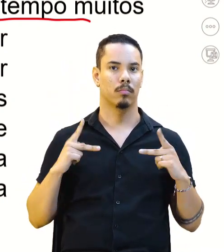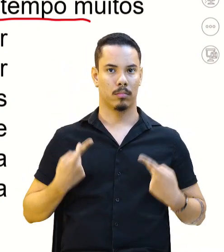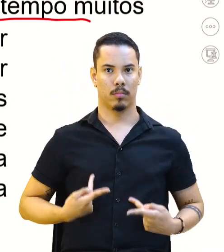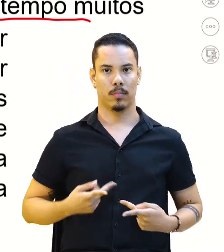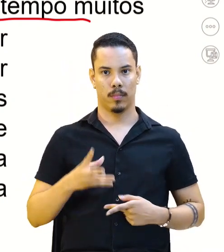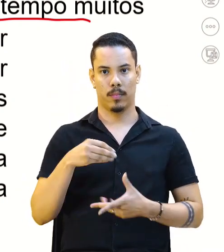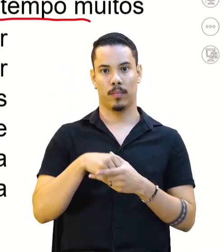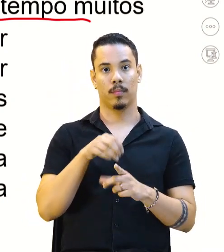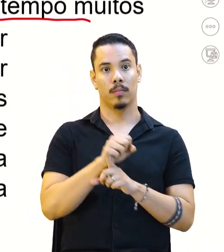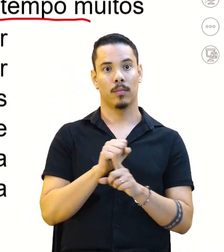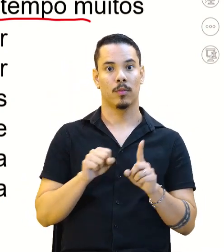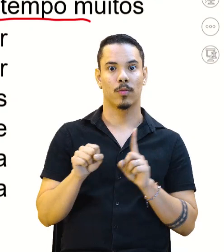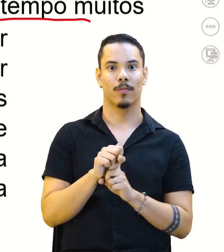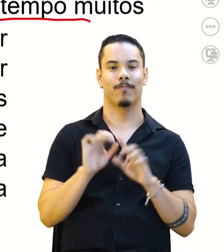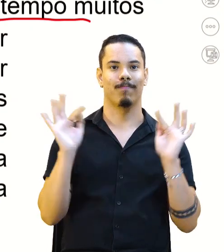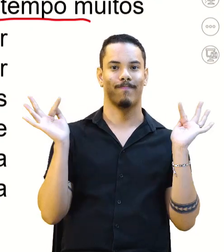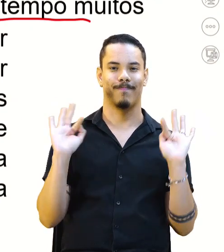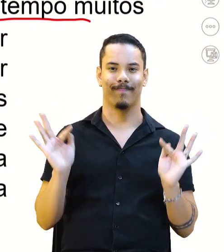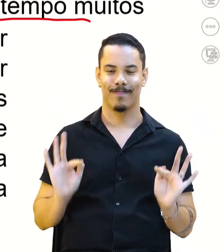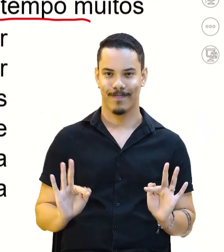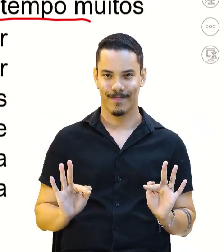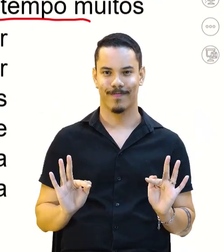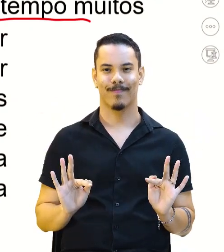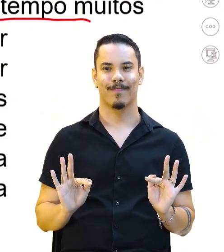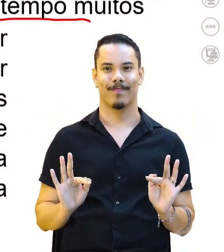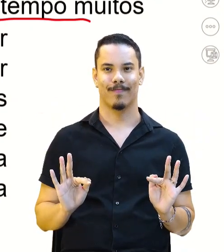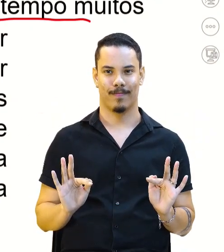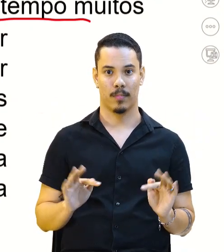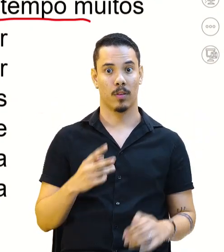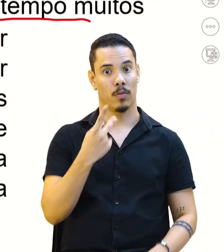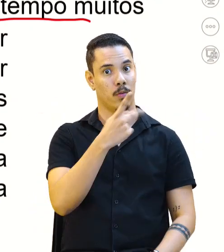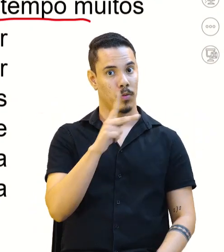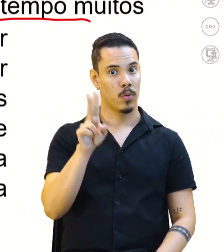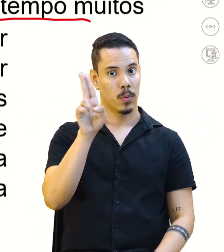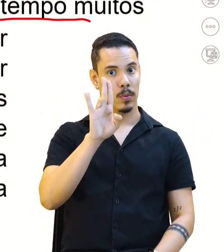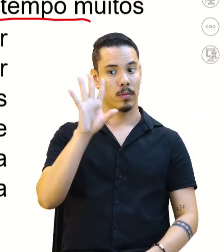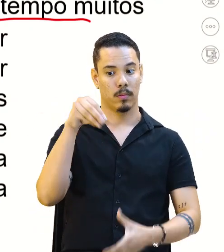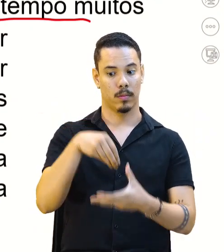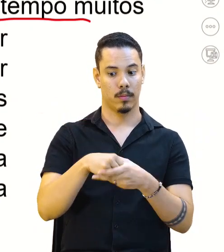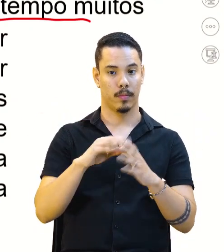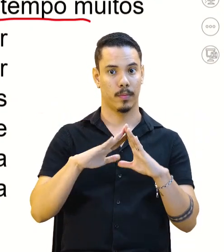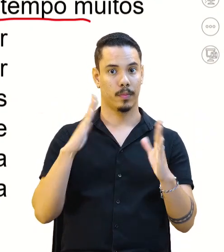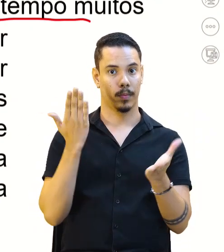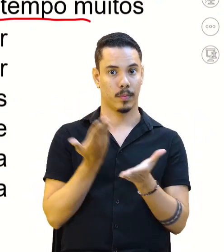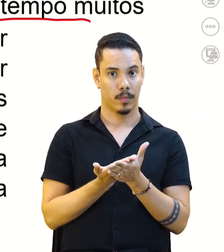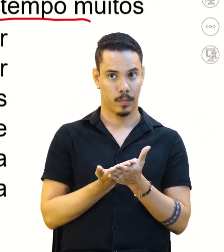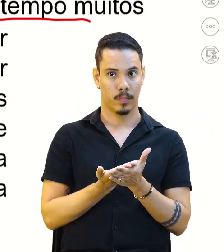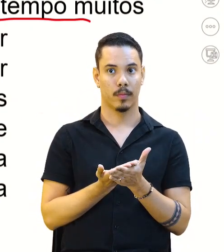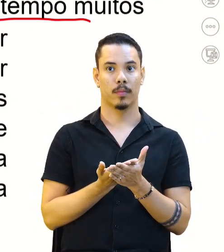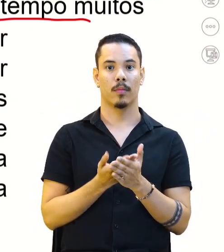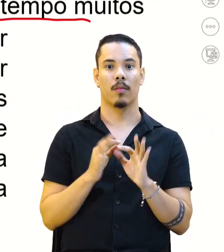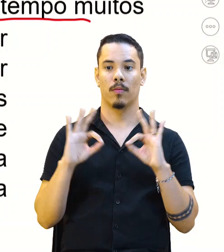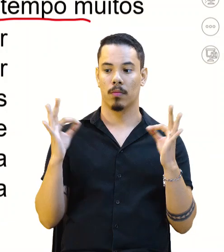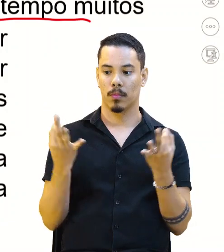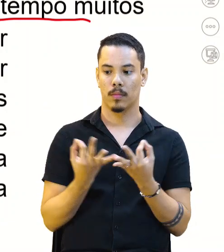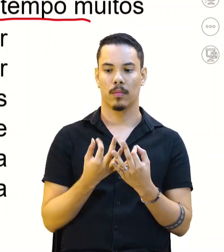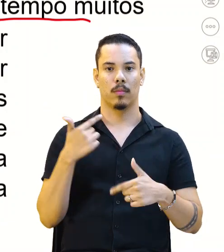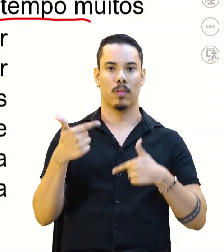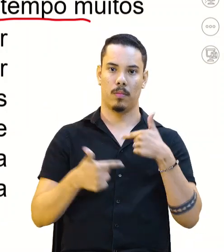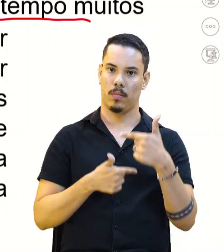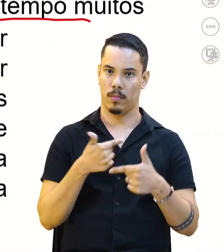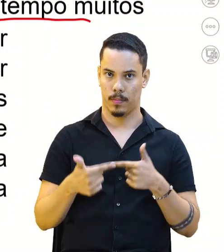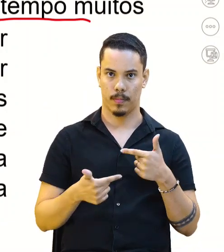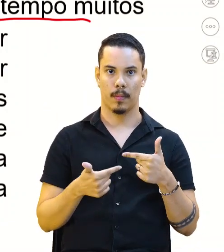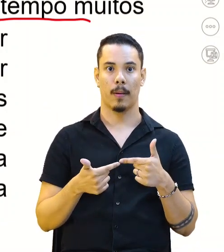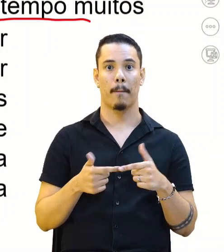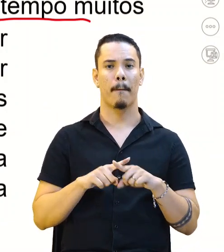o quê? Feliz. Vocês aí, ó, vão usar dentro do seu ambiente escolar, família, trabalho, etc. E